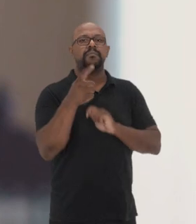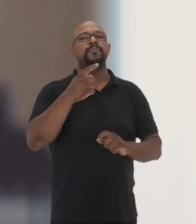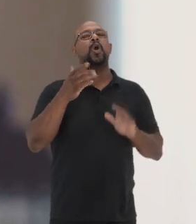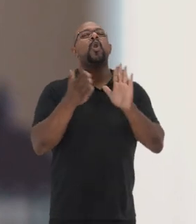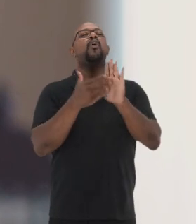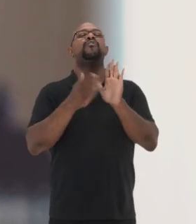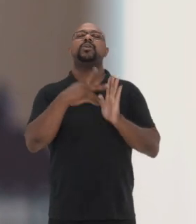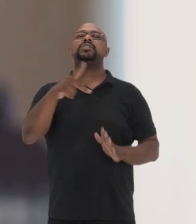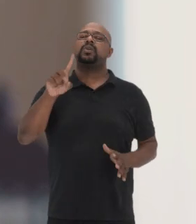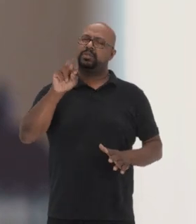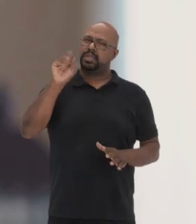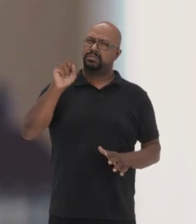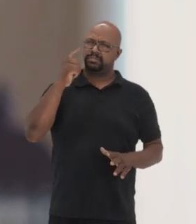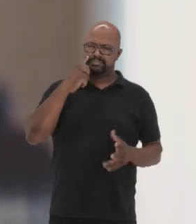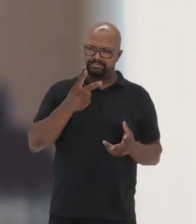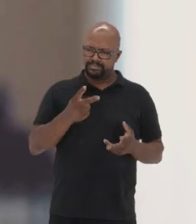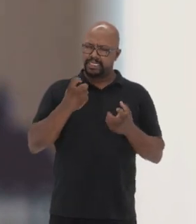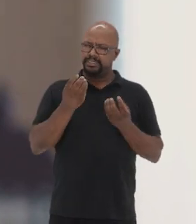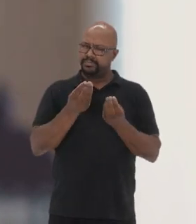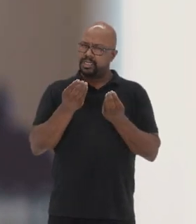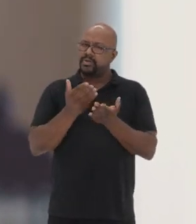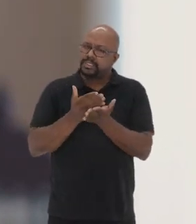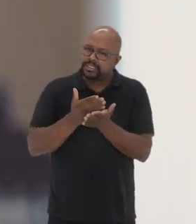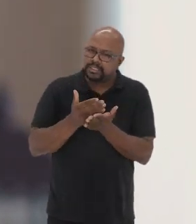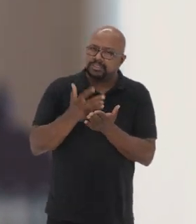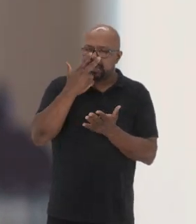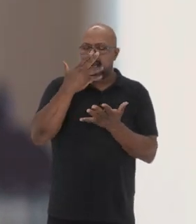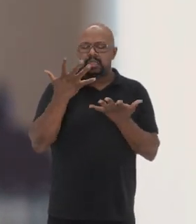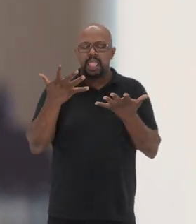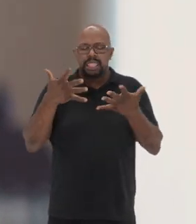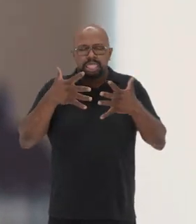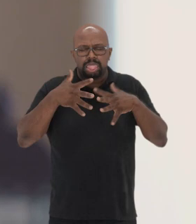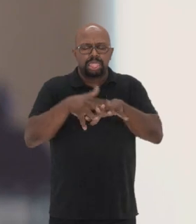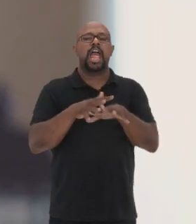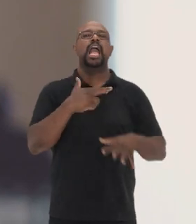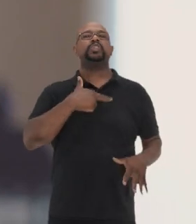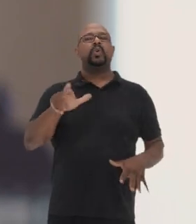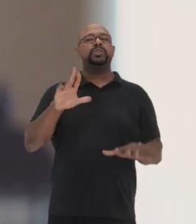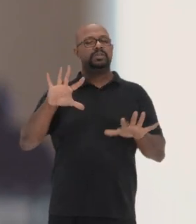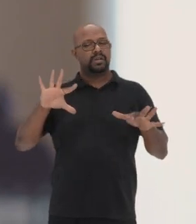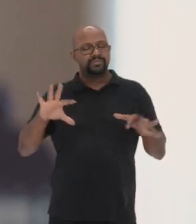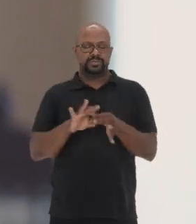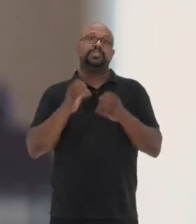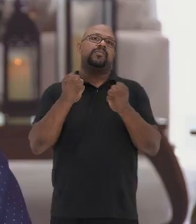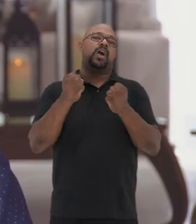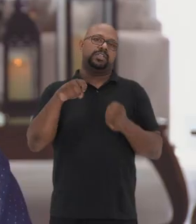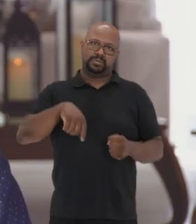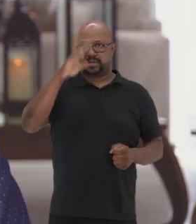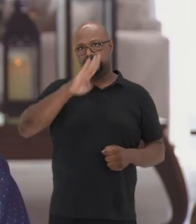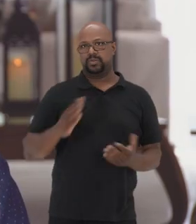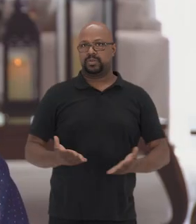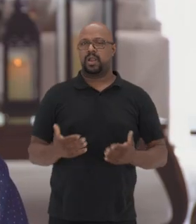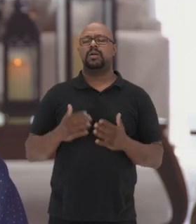dá para perceber nesse trabalho o início do sincretismo religioso tão característico do Brasil atual durante